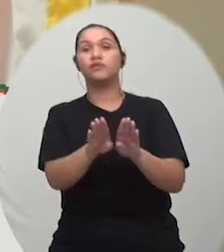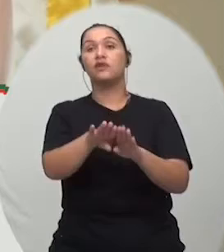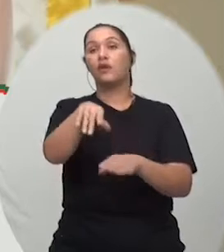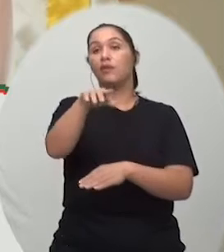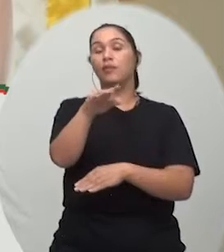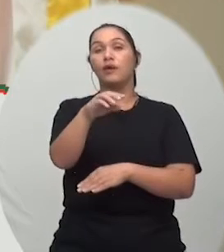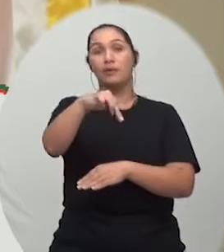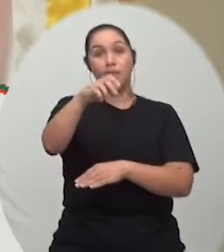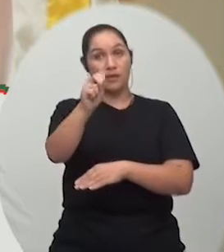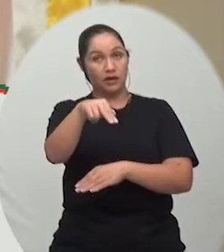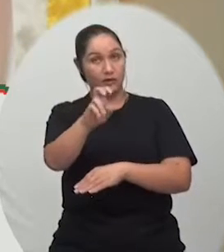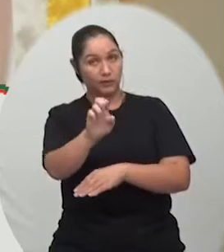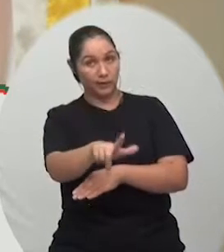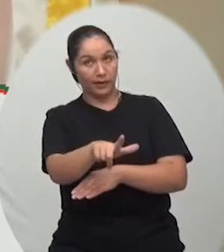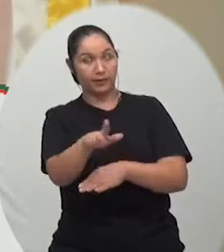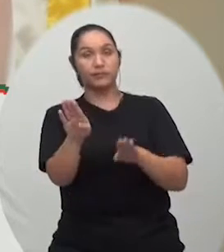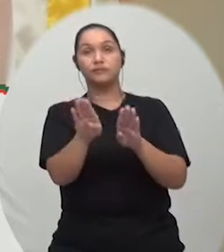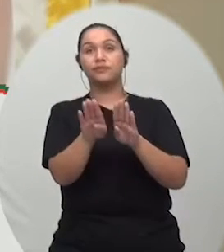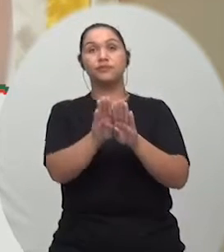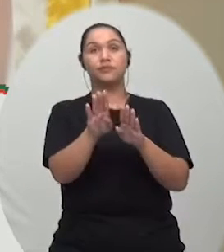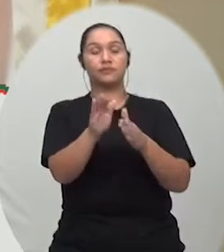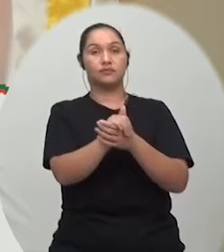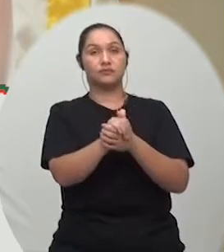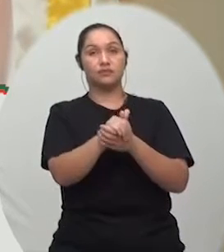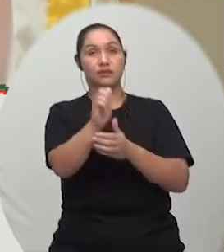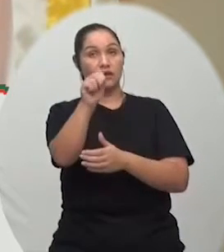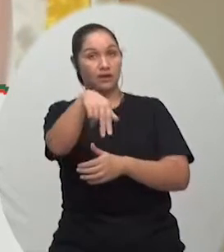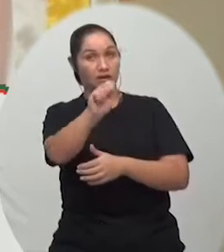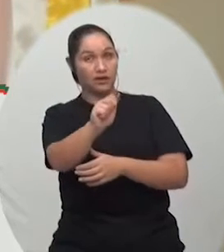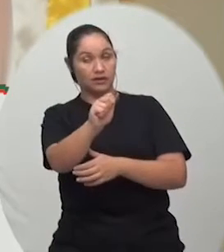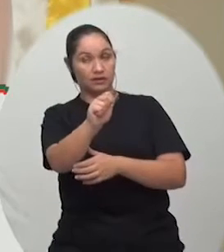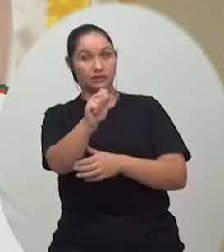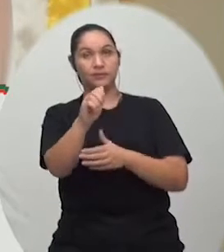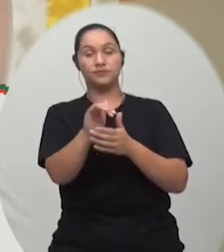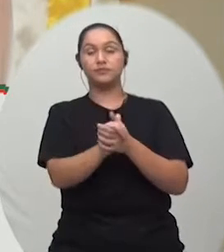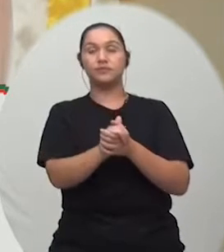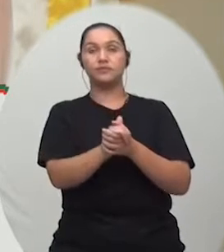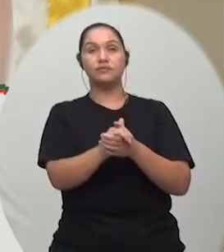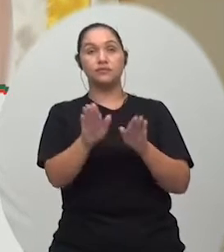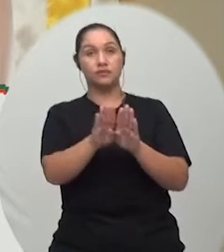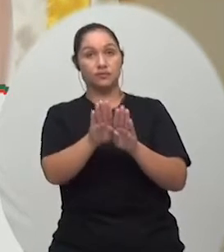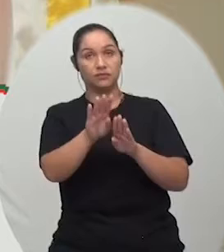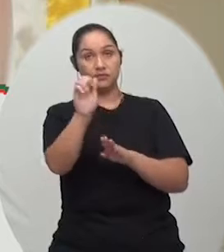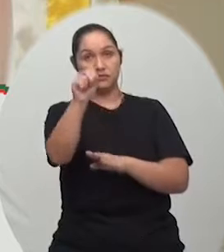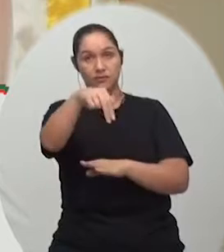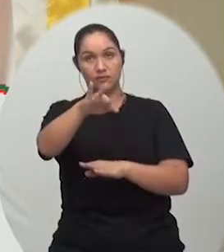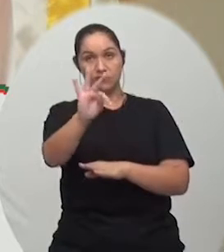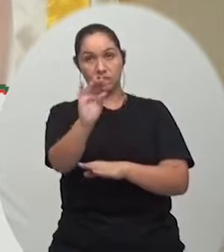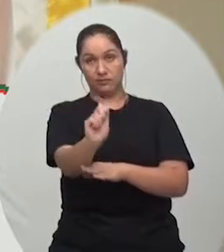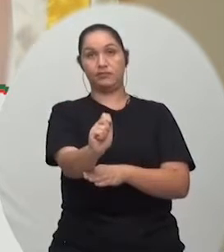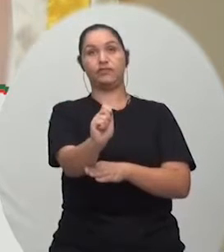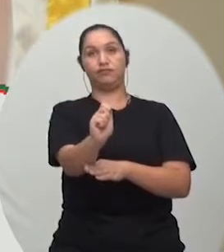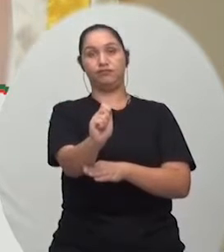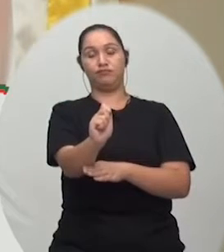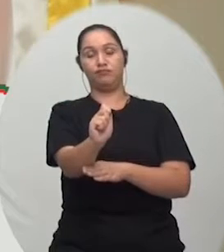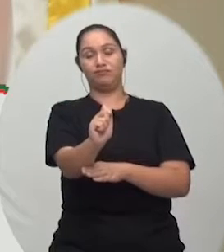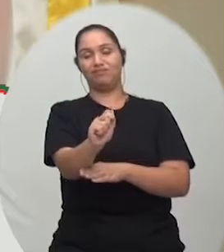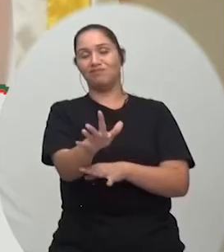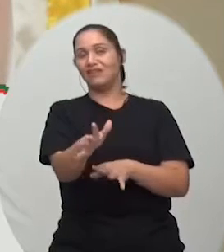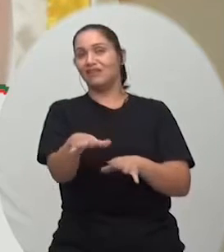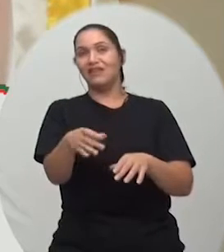rua Manuel Rosa Borges, a rua Ana Rocha Teixeira e a rua Anitta Sartor. Então, o